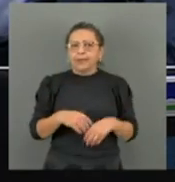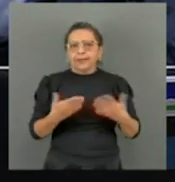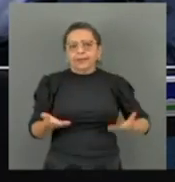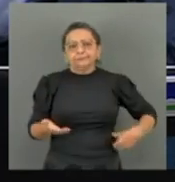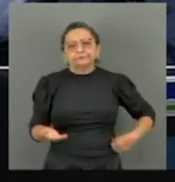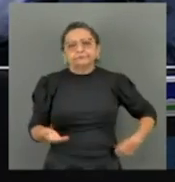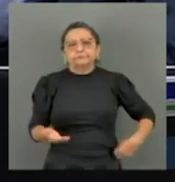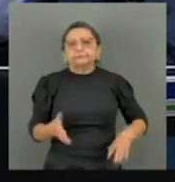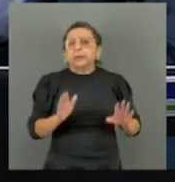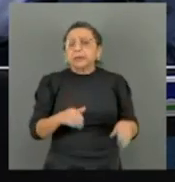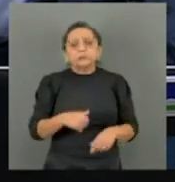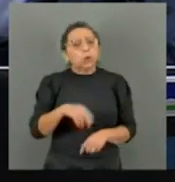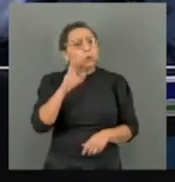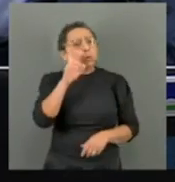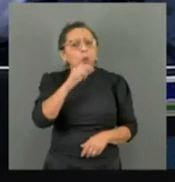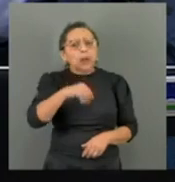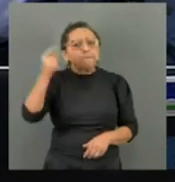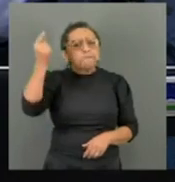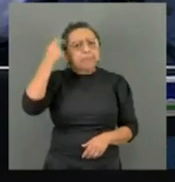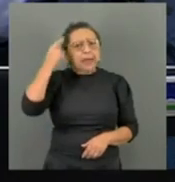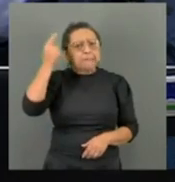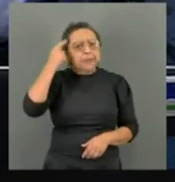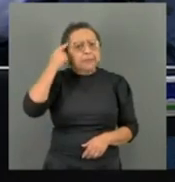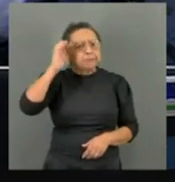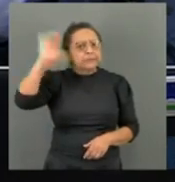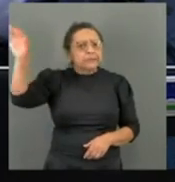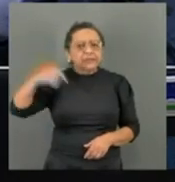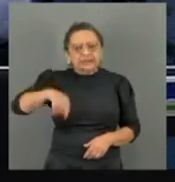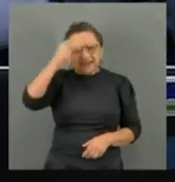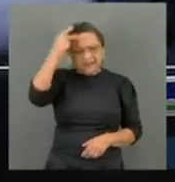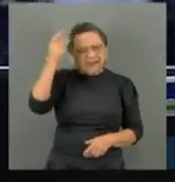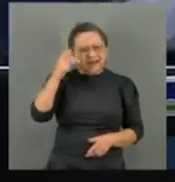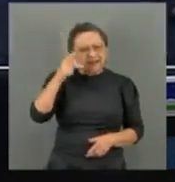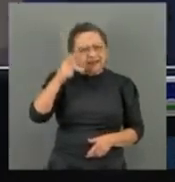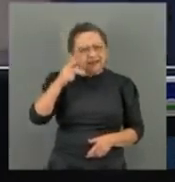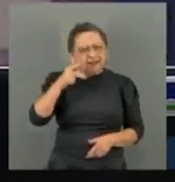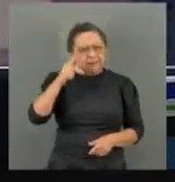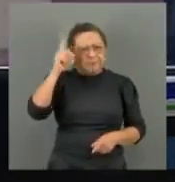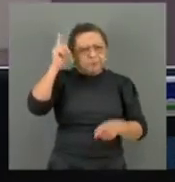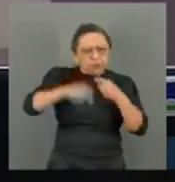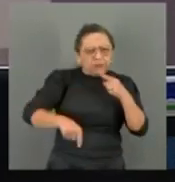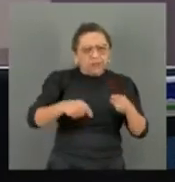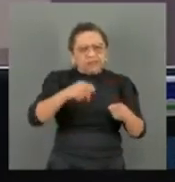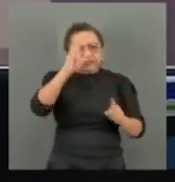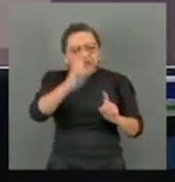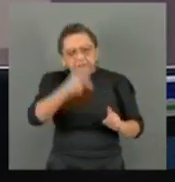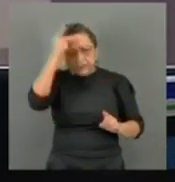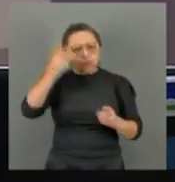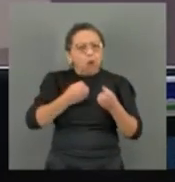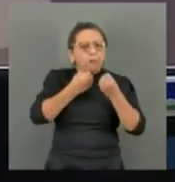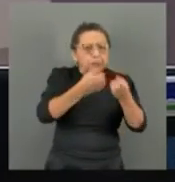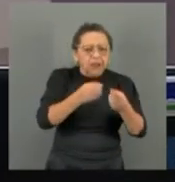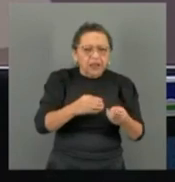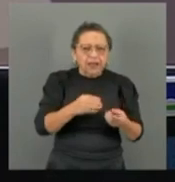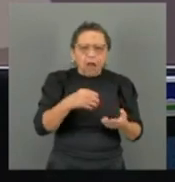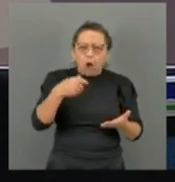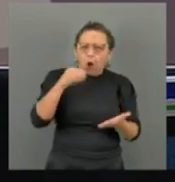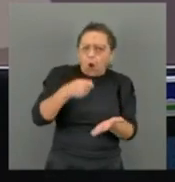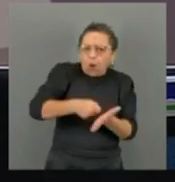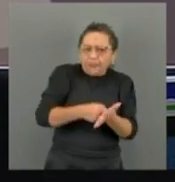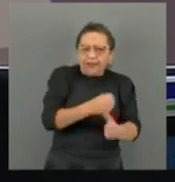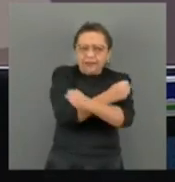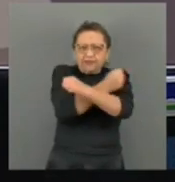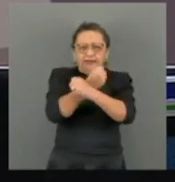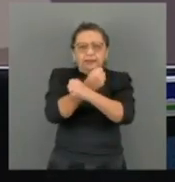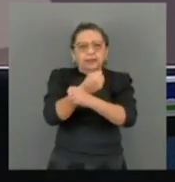mas nunca imaginei que uma pessoa quer censurar. Eu acho uma coisa muito estranha e não entendo realmente